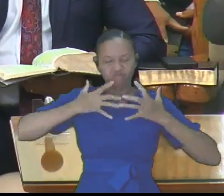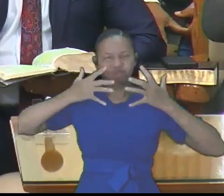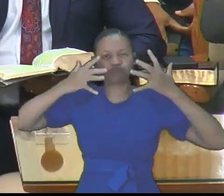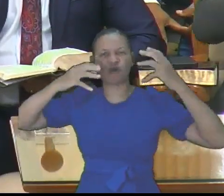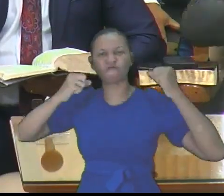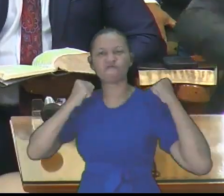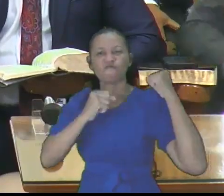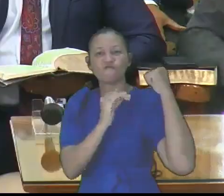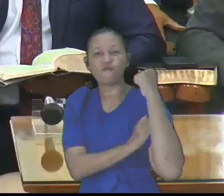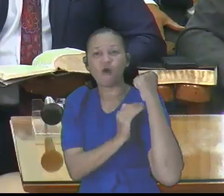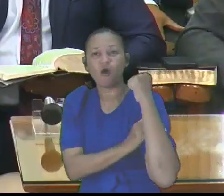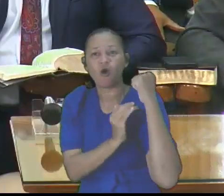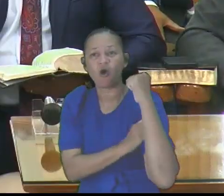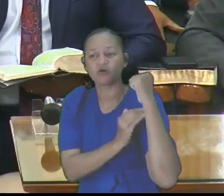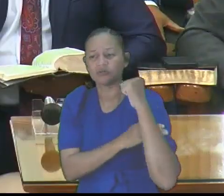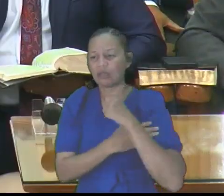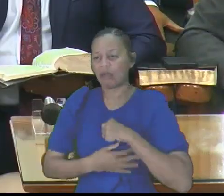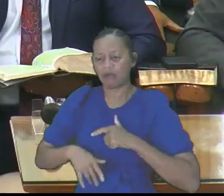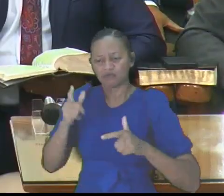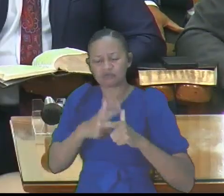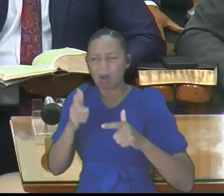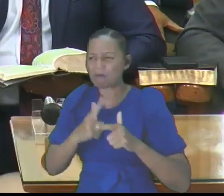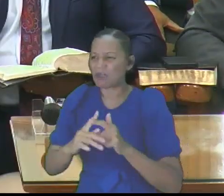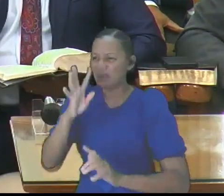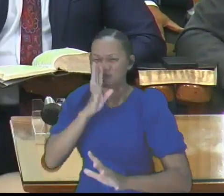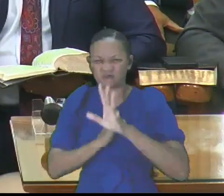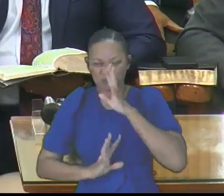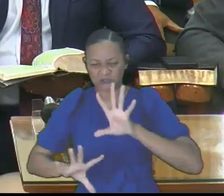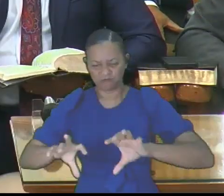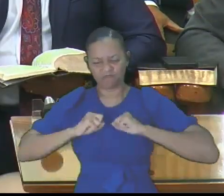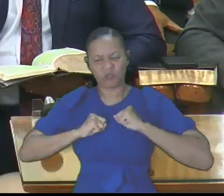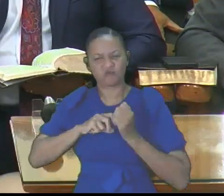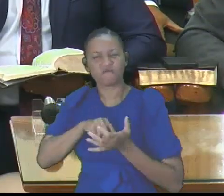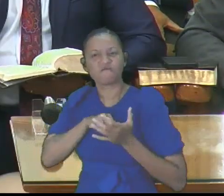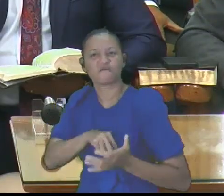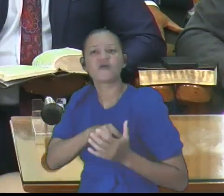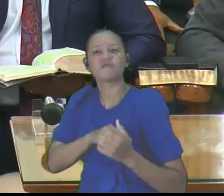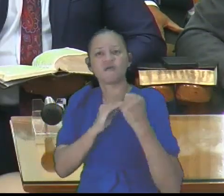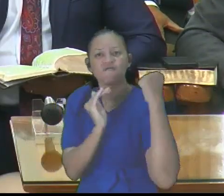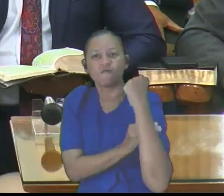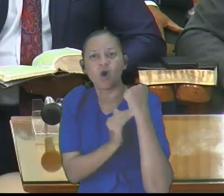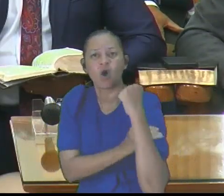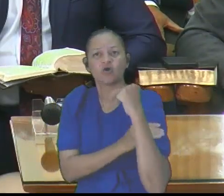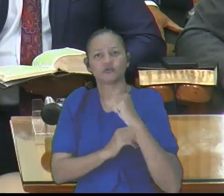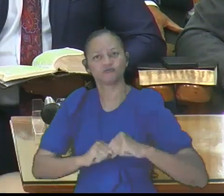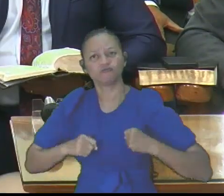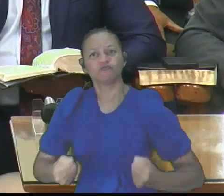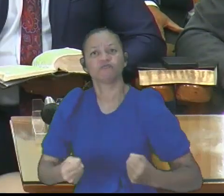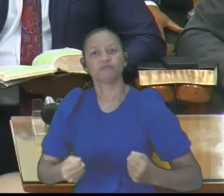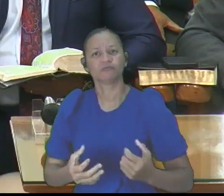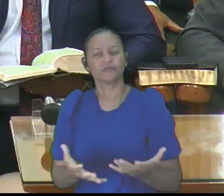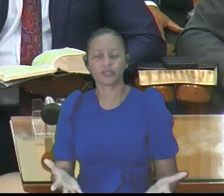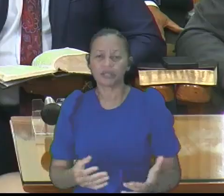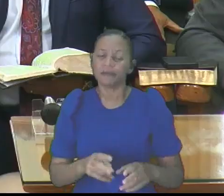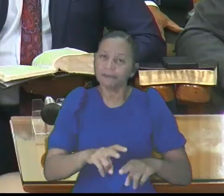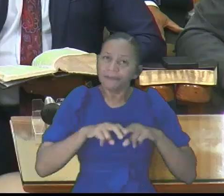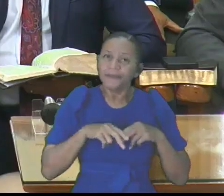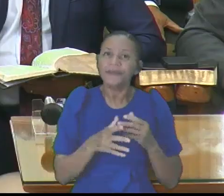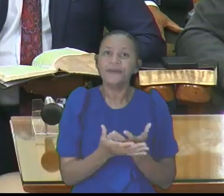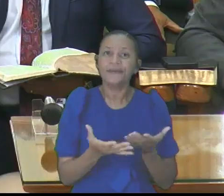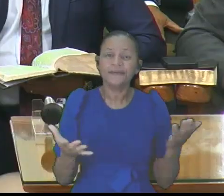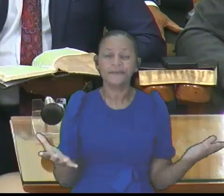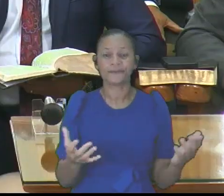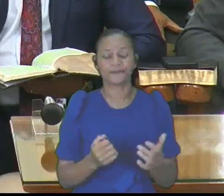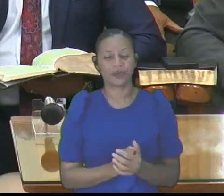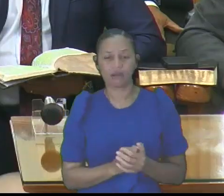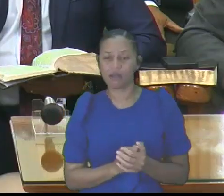As fricções nos aprimoram, as fricções nos aperfeiçoam. Por isso que a Bíblia diz que